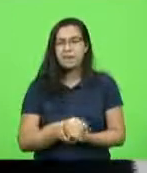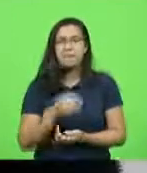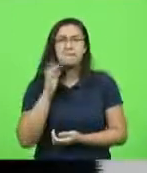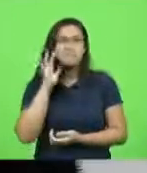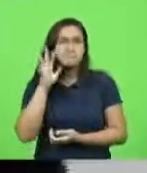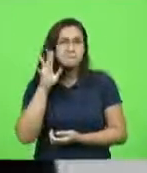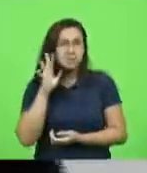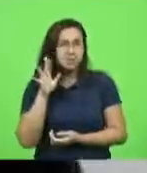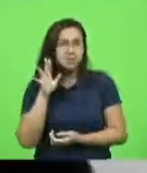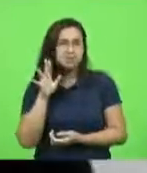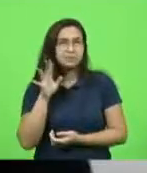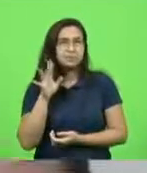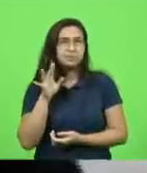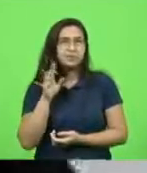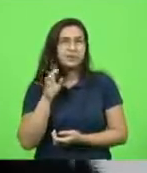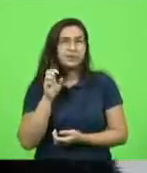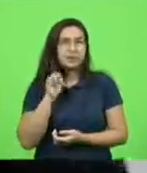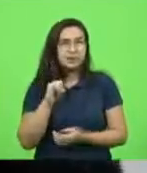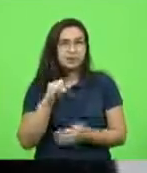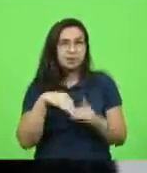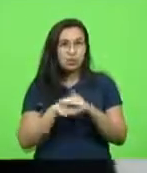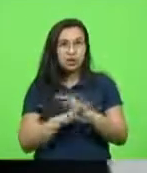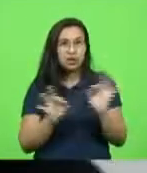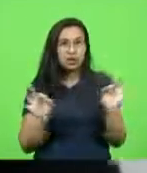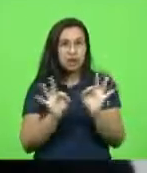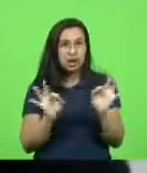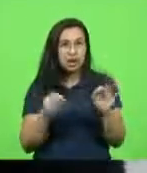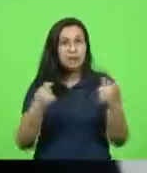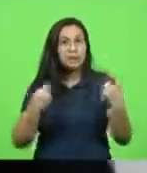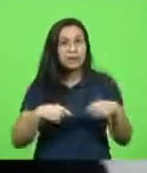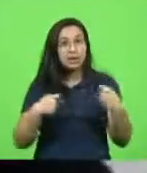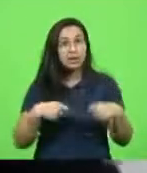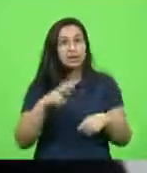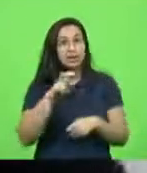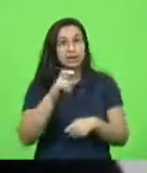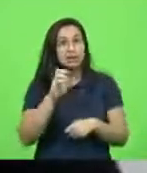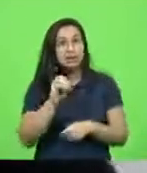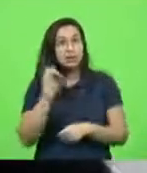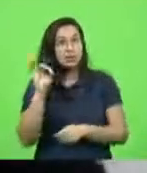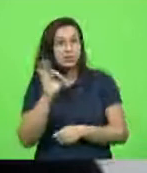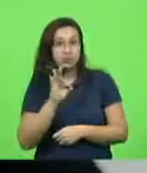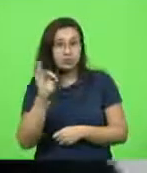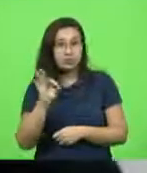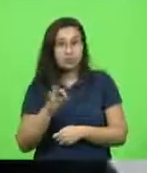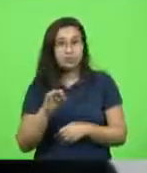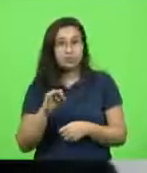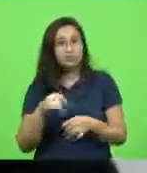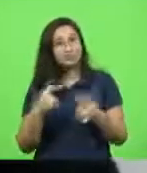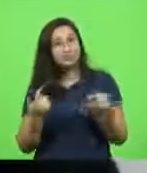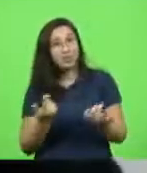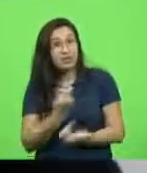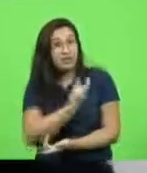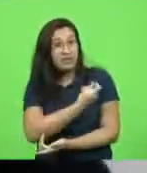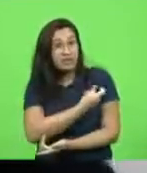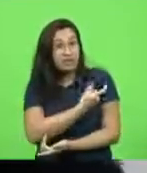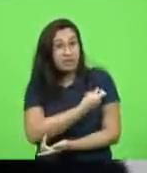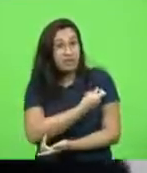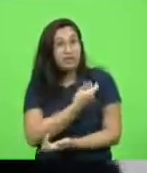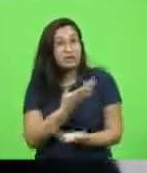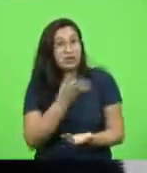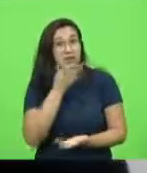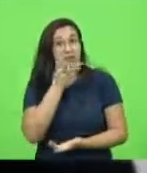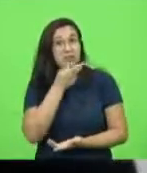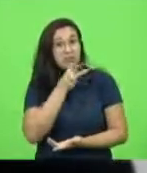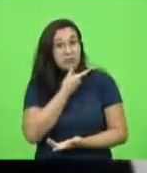não fosse reservada Então tinha que ter cinquenta por cento então não fecha realmente a vacina está andando devagar